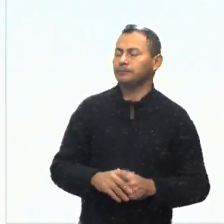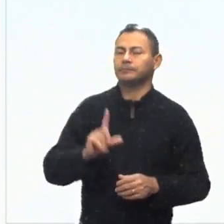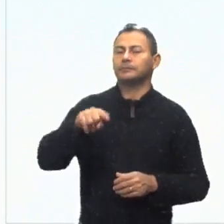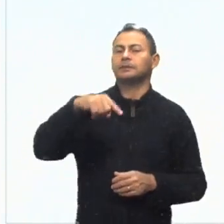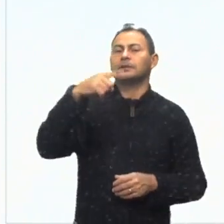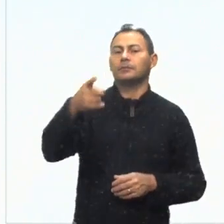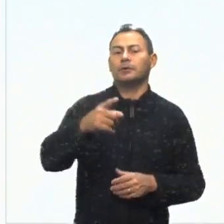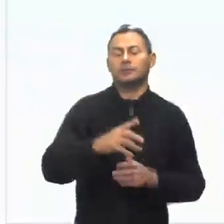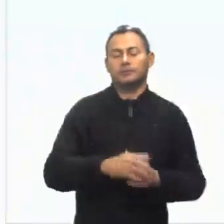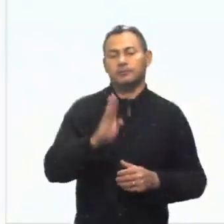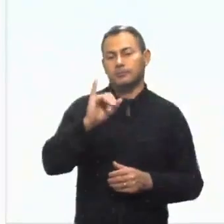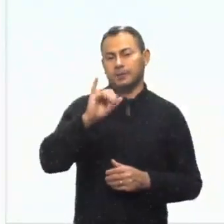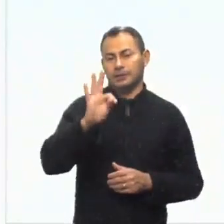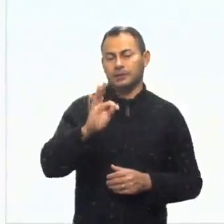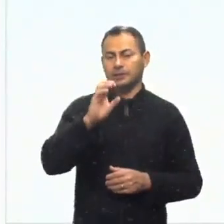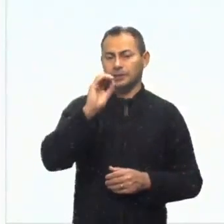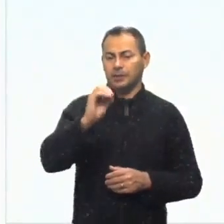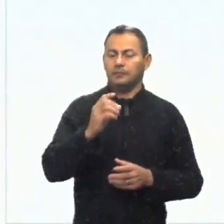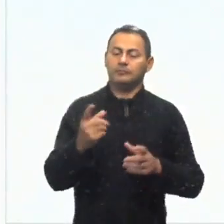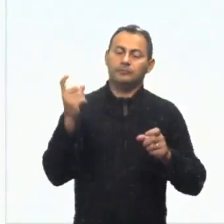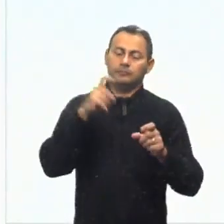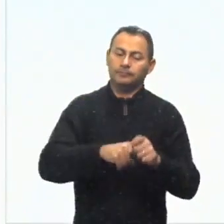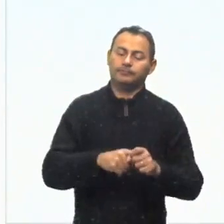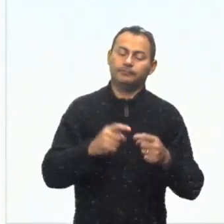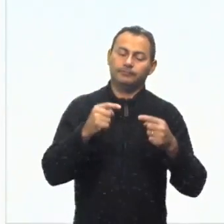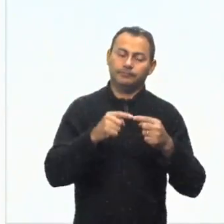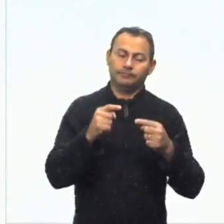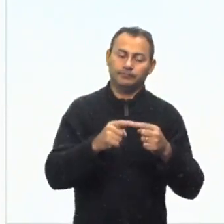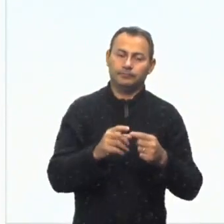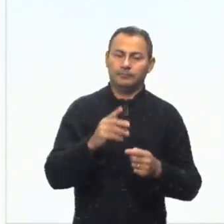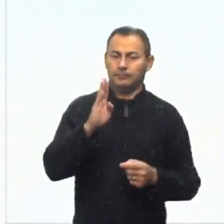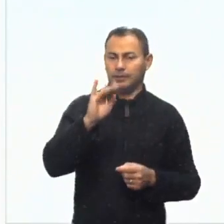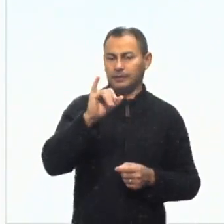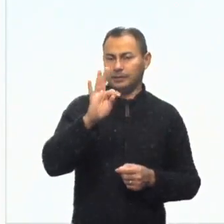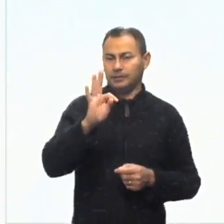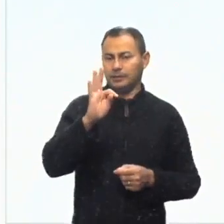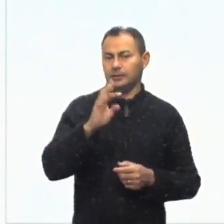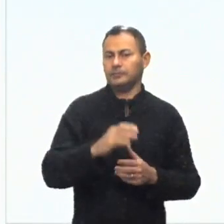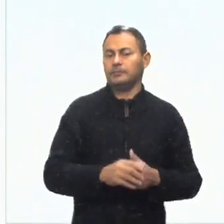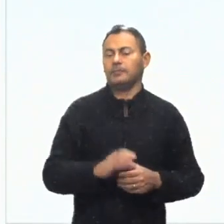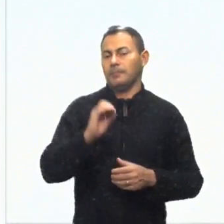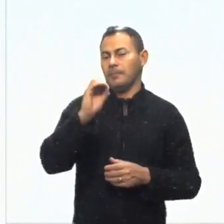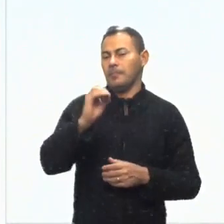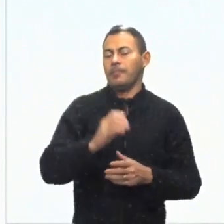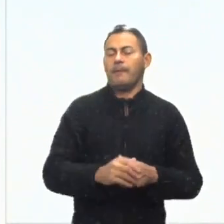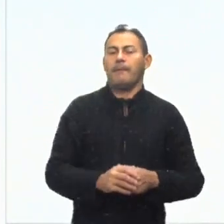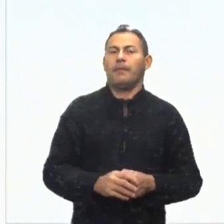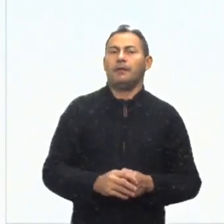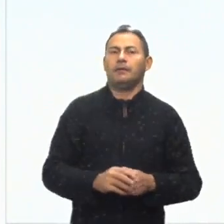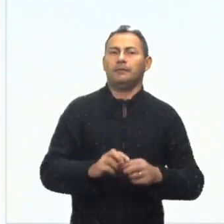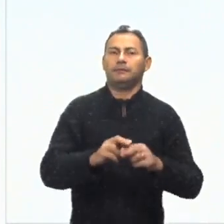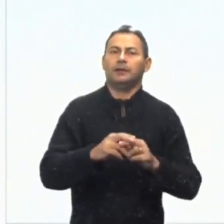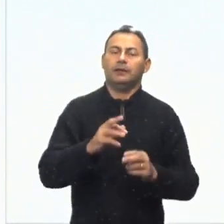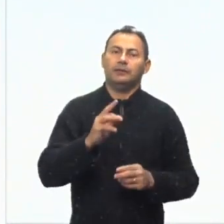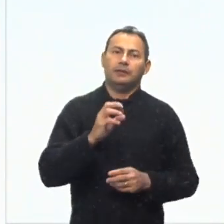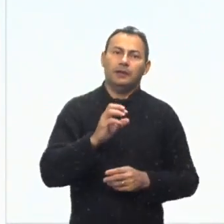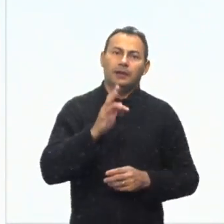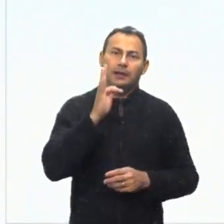Depois, quando for bit 0, volta para aquela frequência relativa ao bit 0. Então, em Frequency Shift